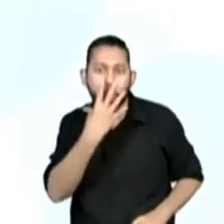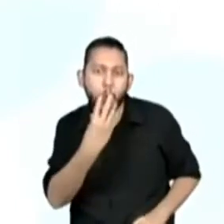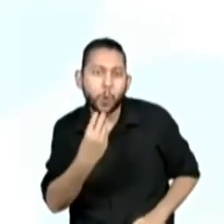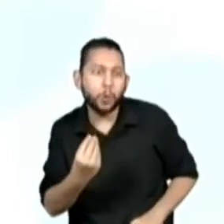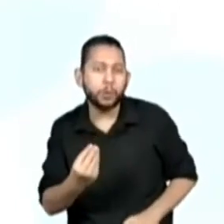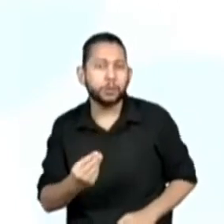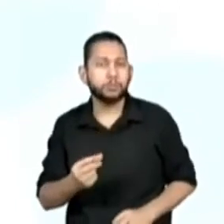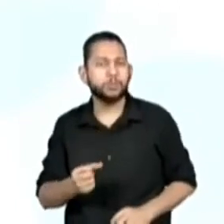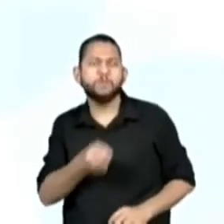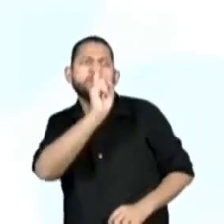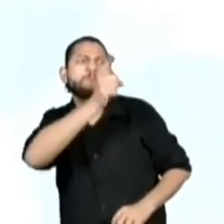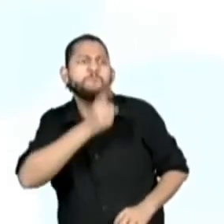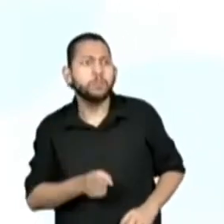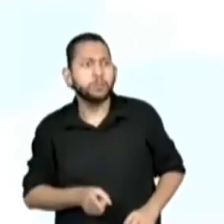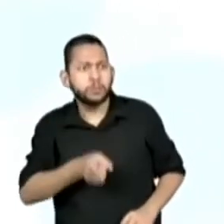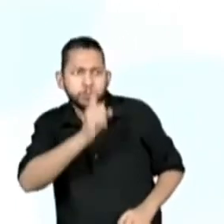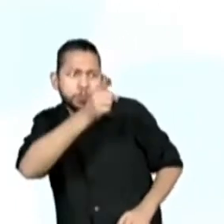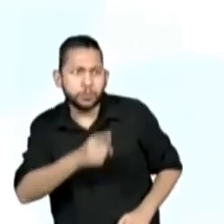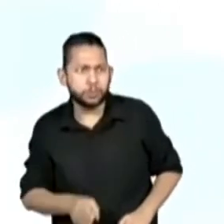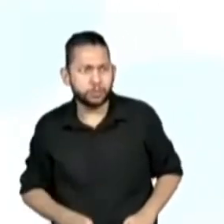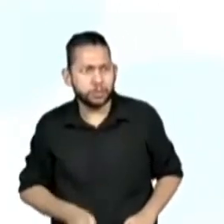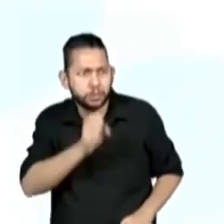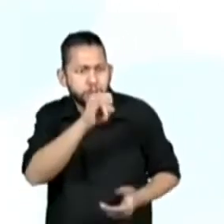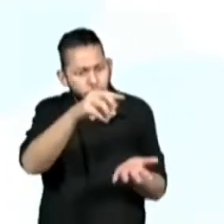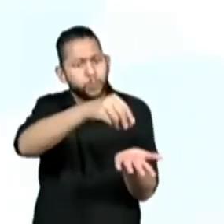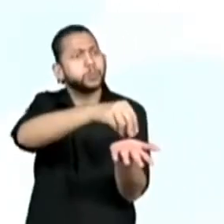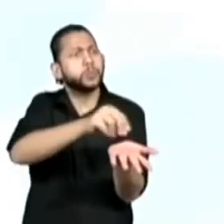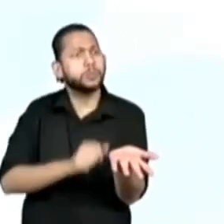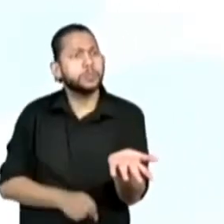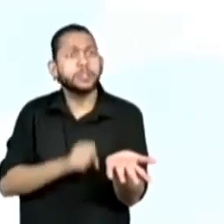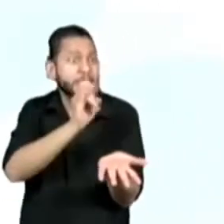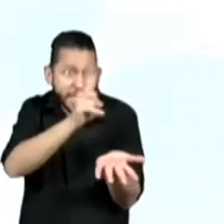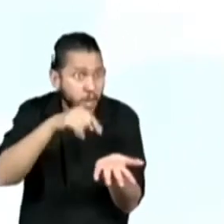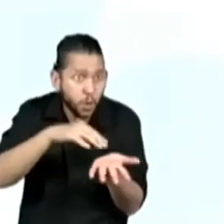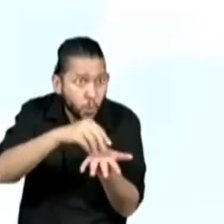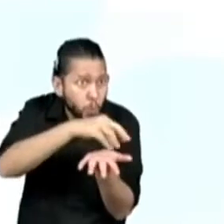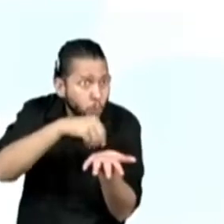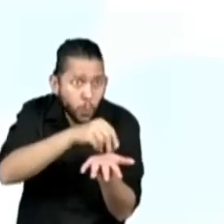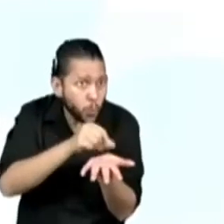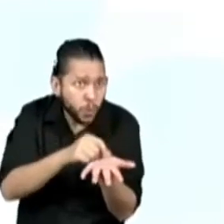porém, ameaçou-o: se não o fizeres, devoro-te.